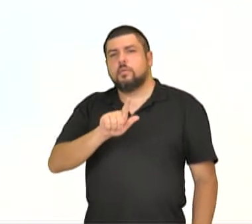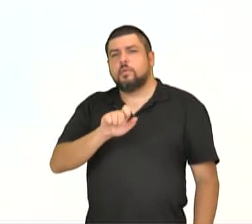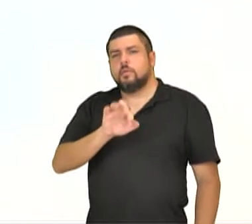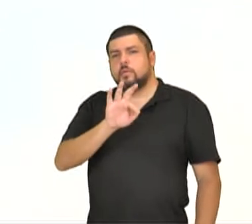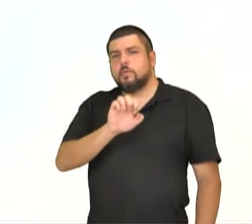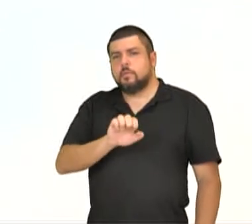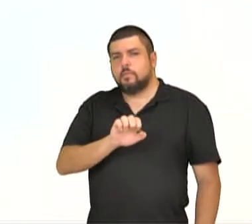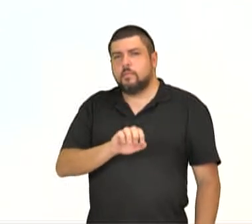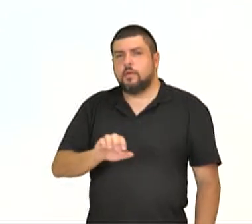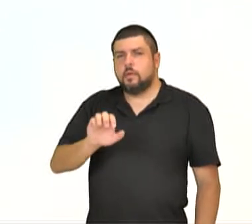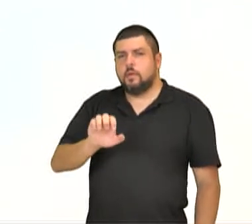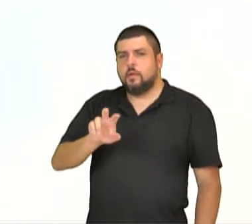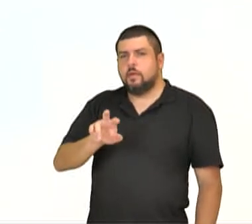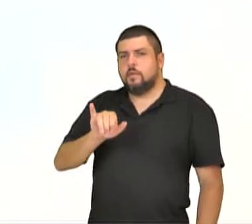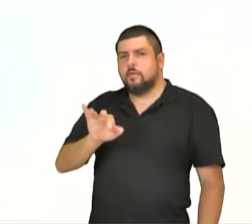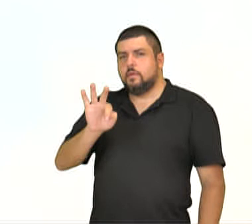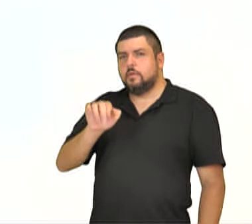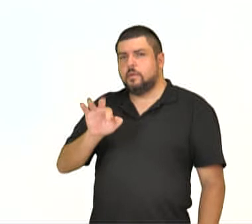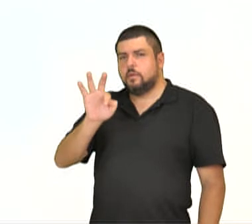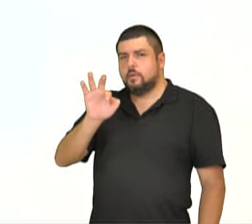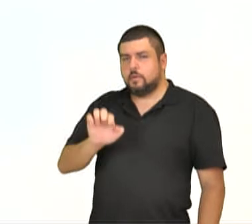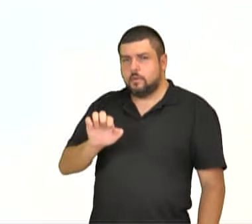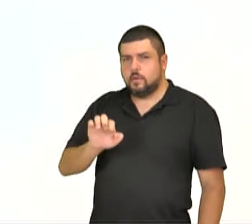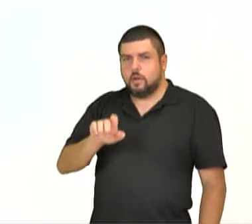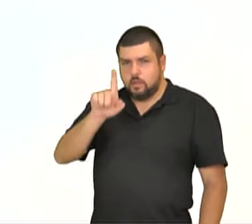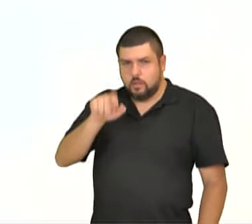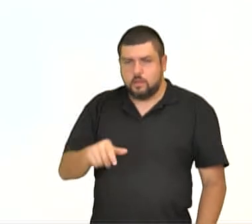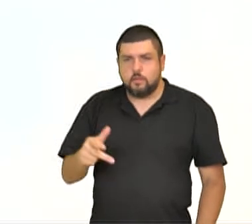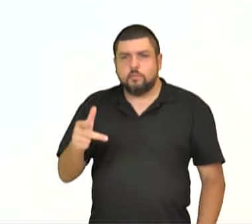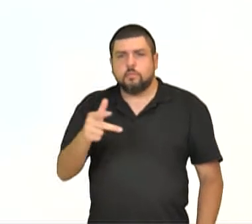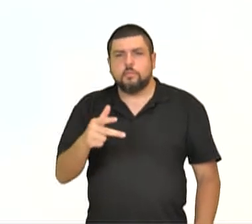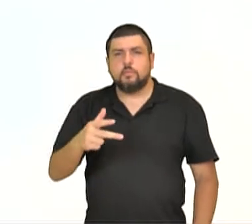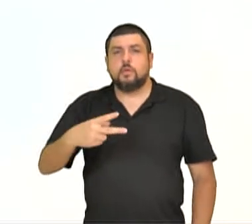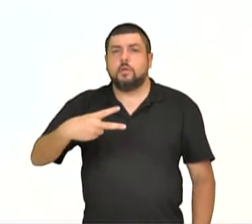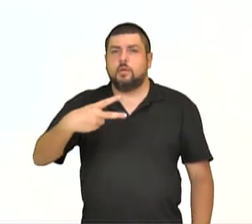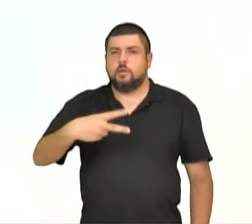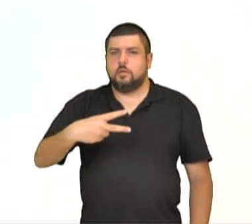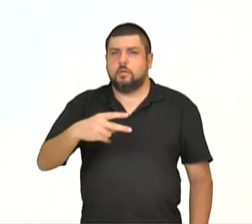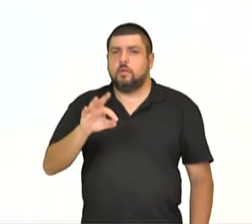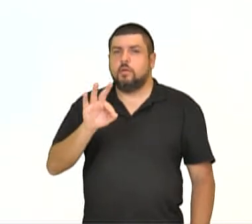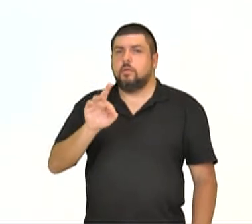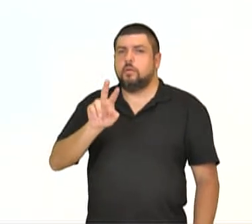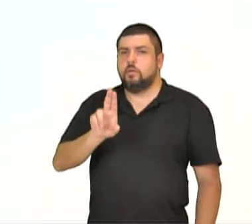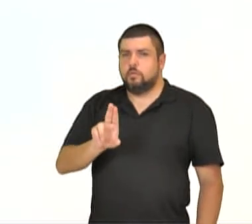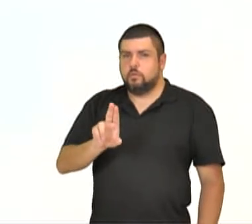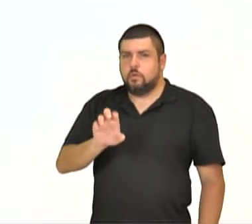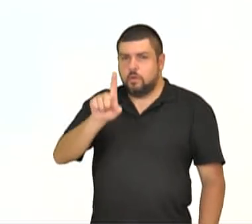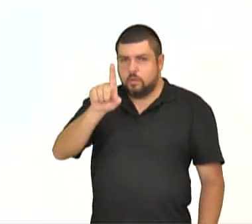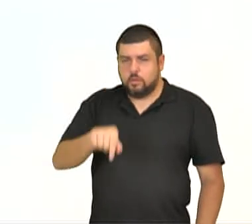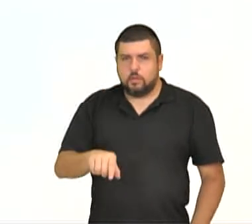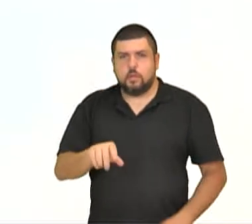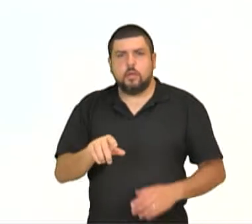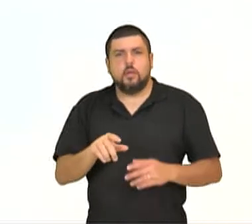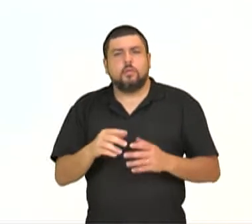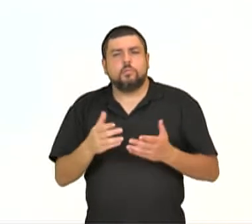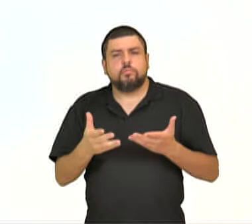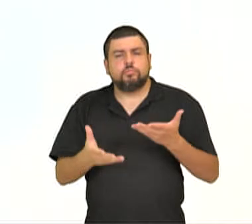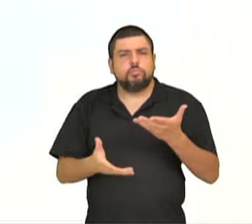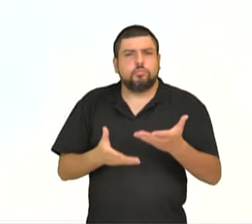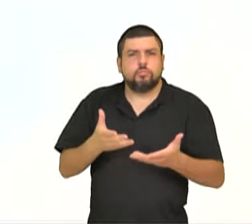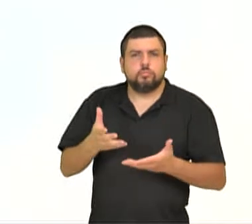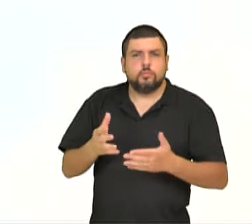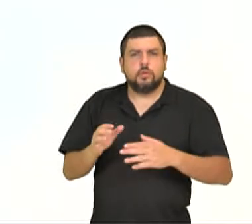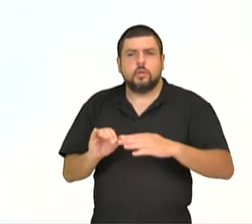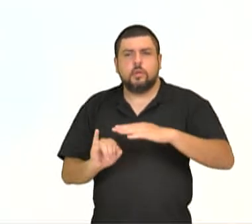tú, empleando una forma de tratamiento informal para acercarse de la